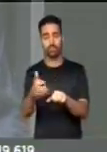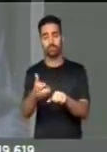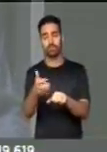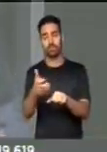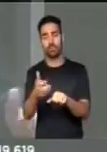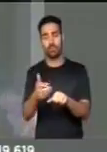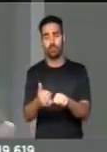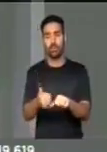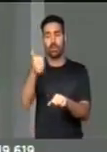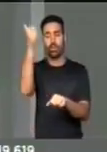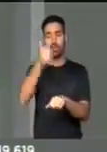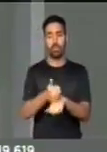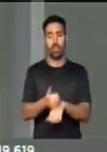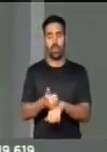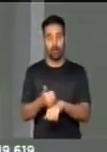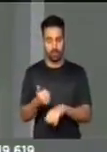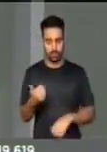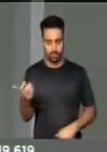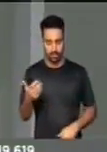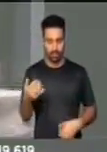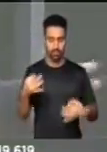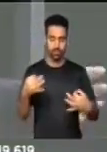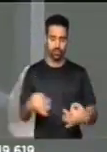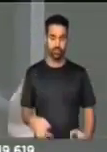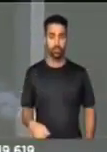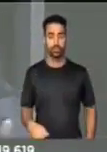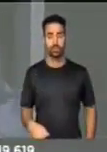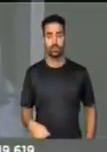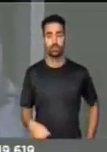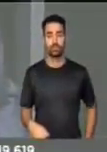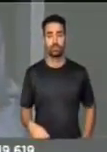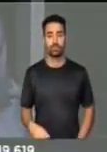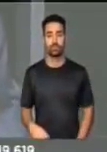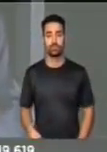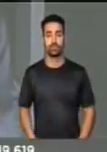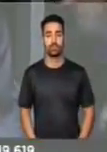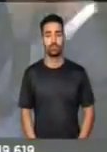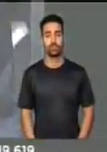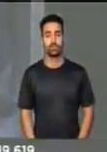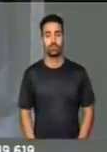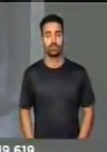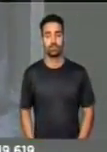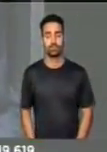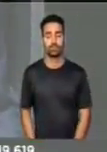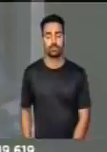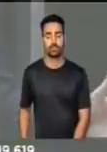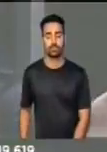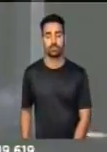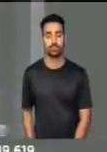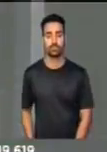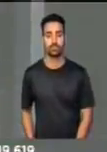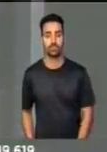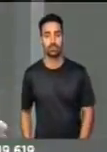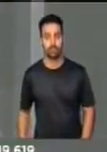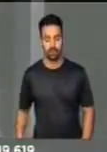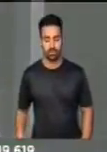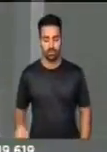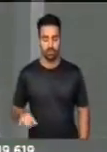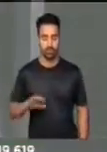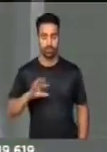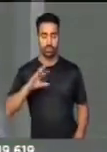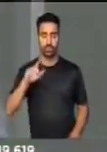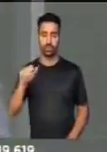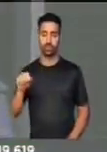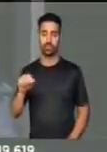altivez, que busca a sua dignidade. Haja visto o glorioso feito, e que todos